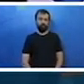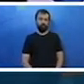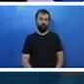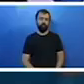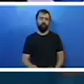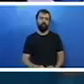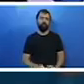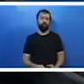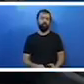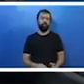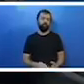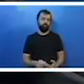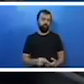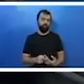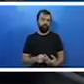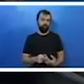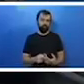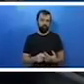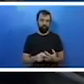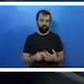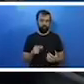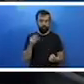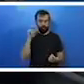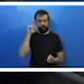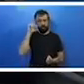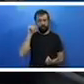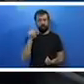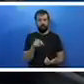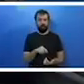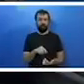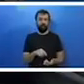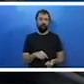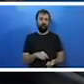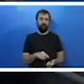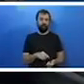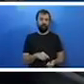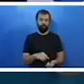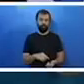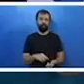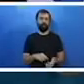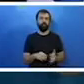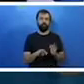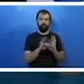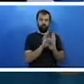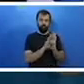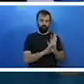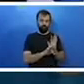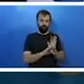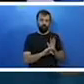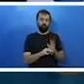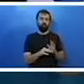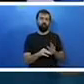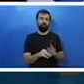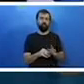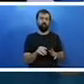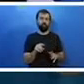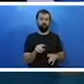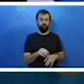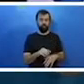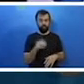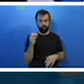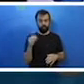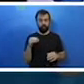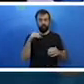inspiraram? Que ele se inspirou? Lembra das informações que eles tinham? Está lá no texto, das páginas 129